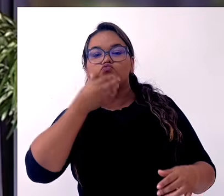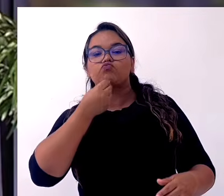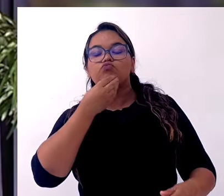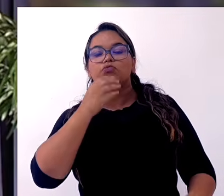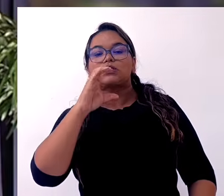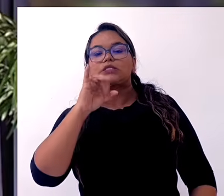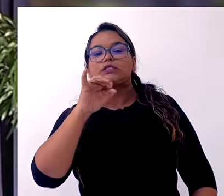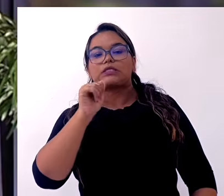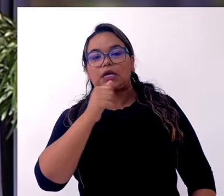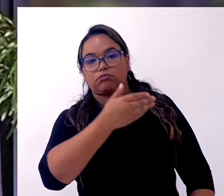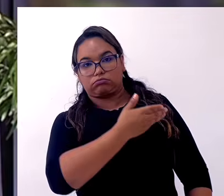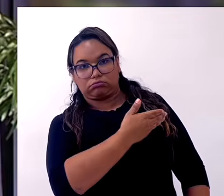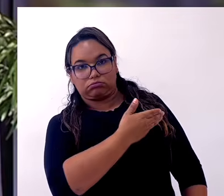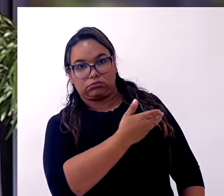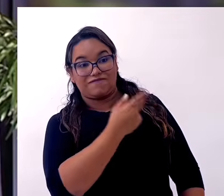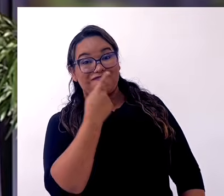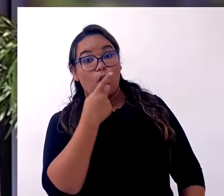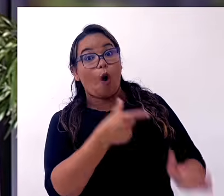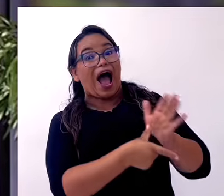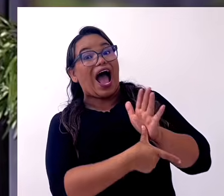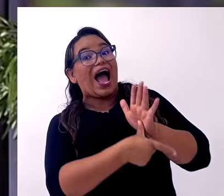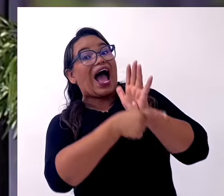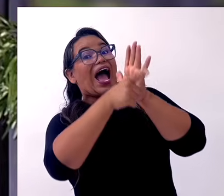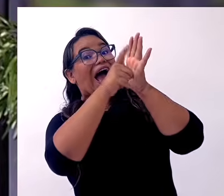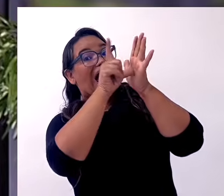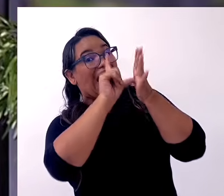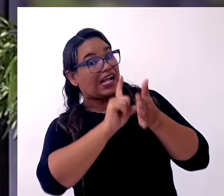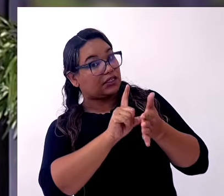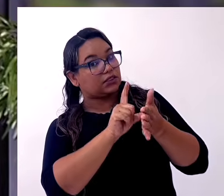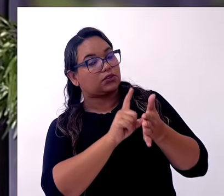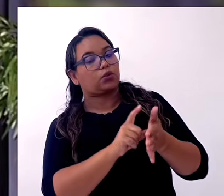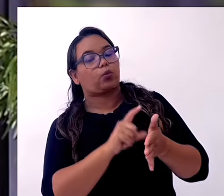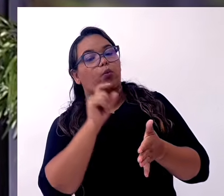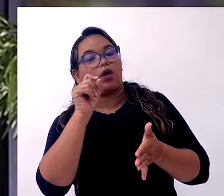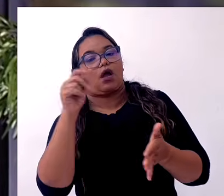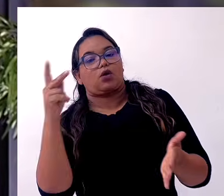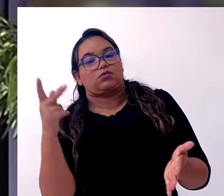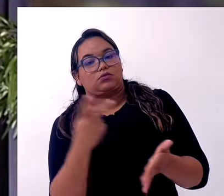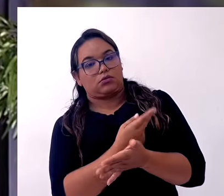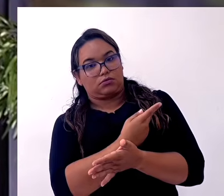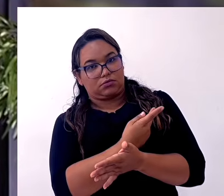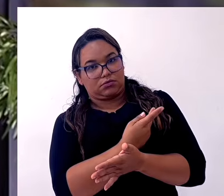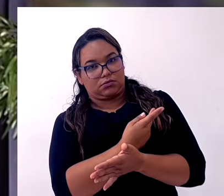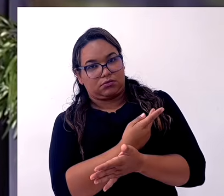E ele mencionou que aviões iam tentar colidir contra as Torres Gêmeas e o Pentágono.